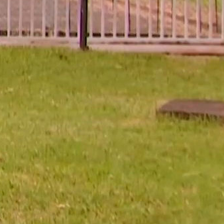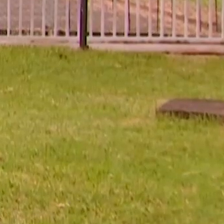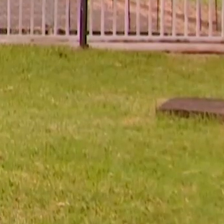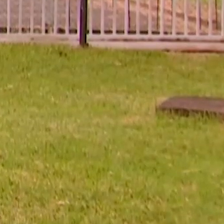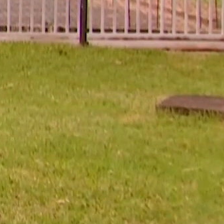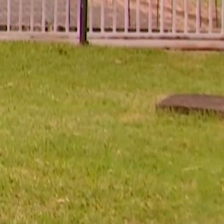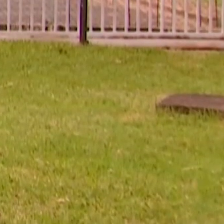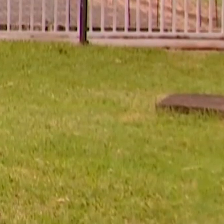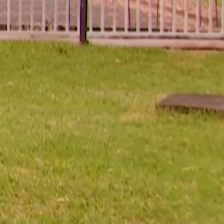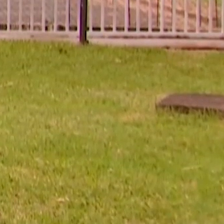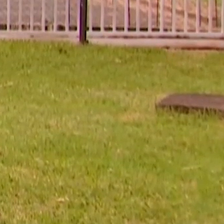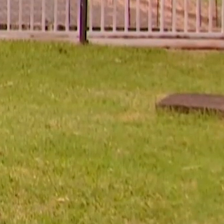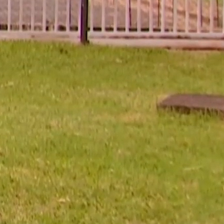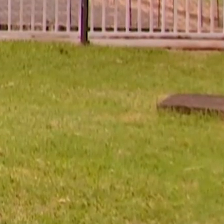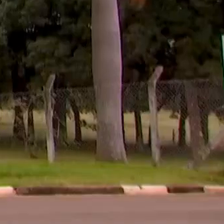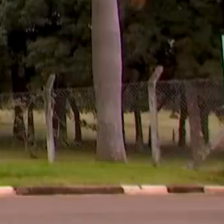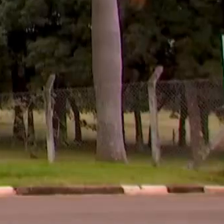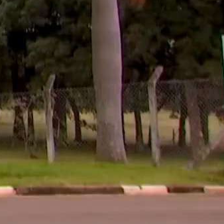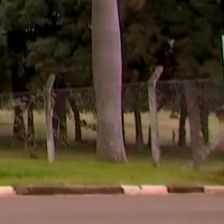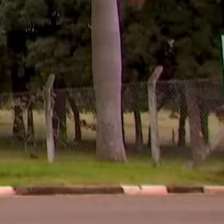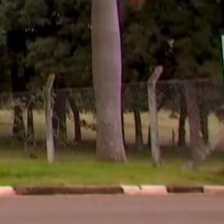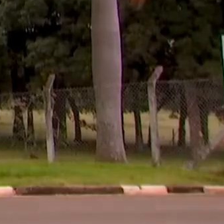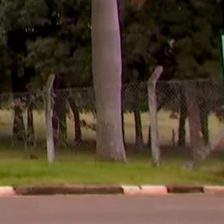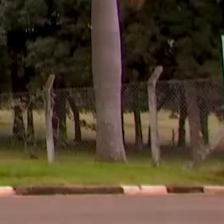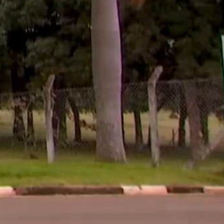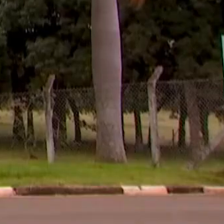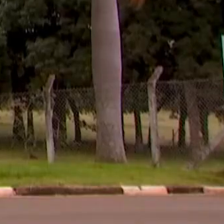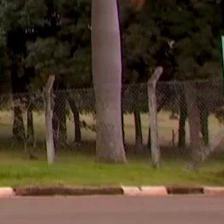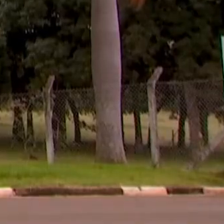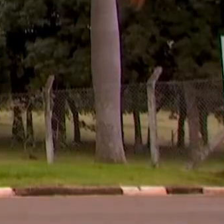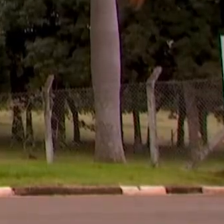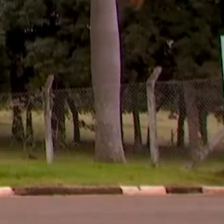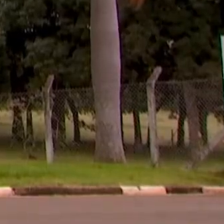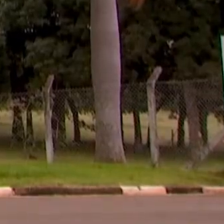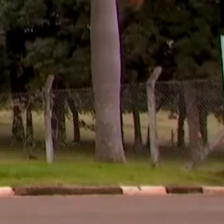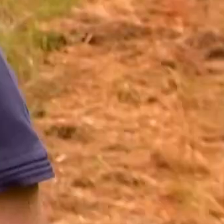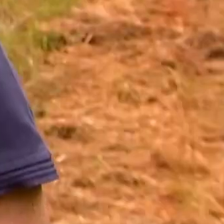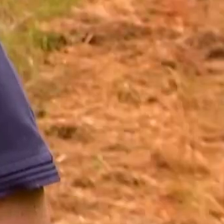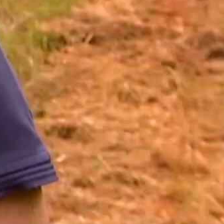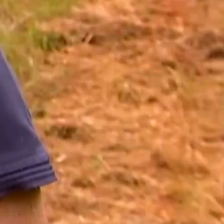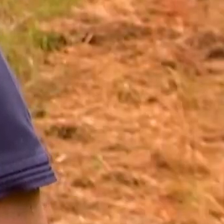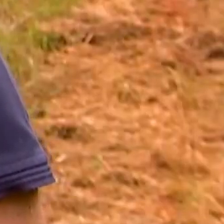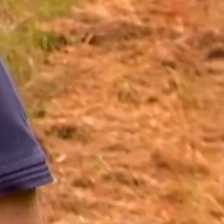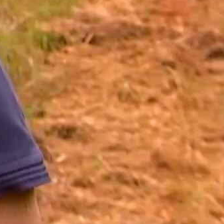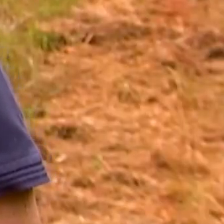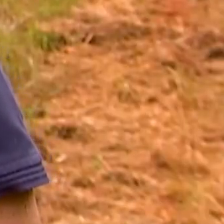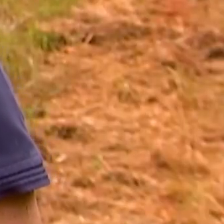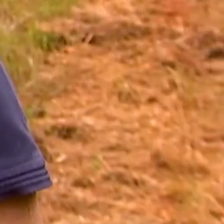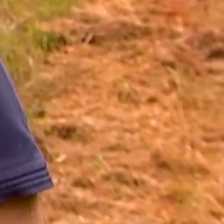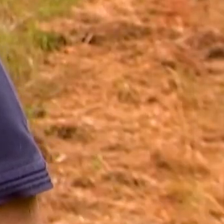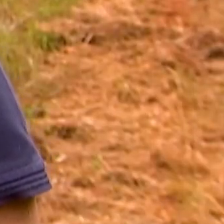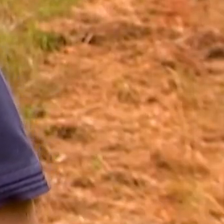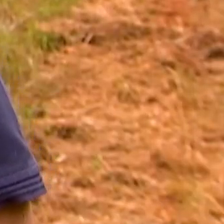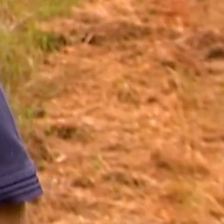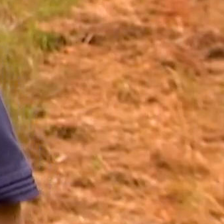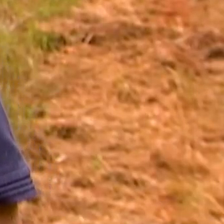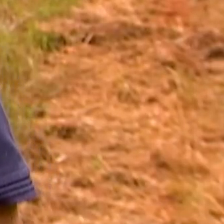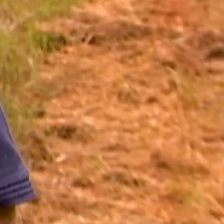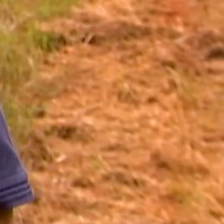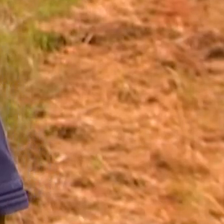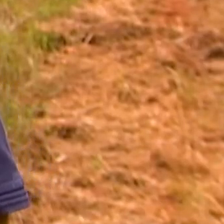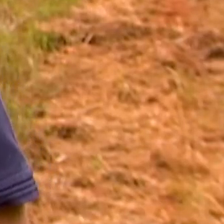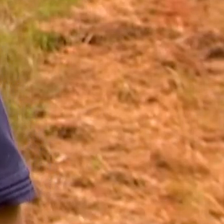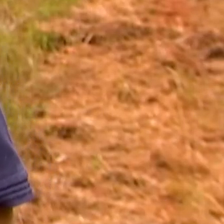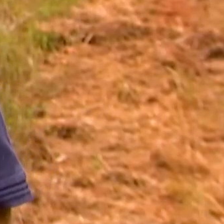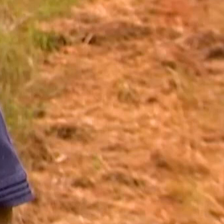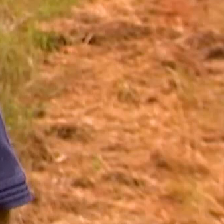da Secretaria de Agricultura e Abastecimento do Estado de São Paulo. Campinas foi uma rota muito importante no café